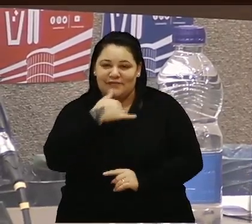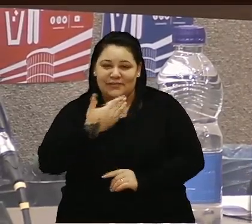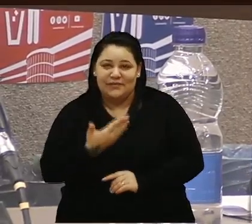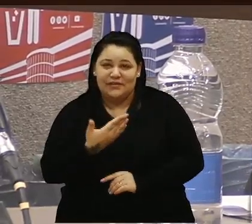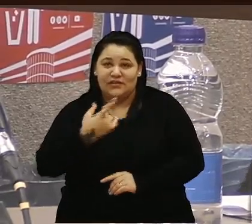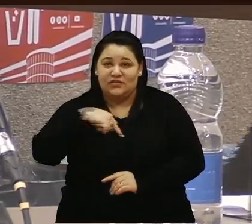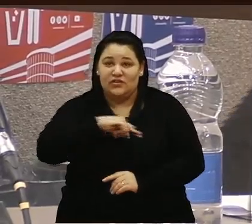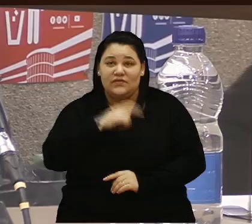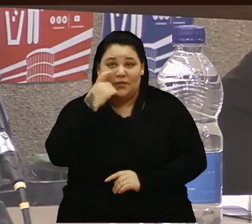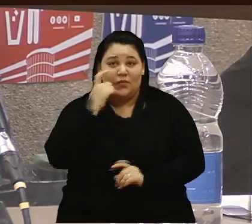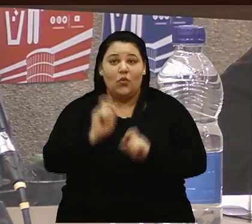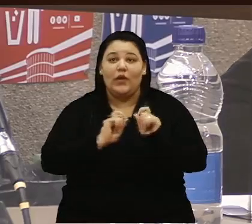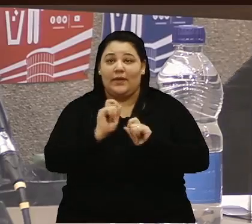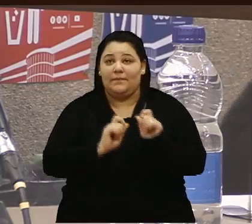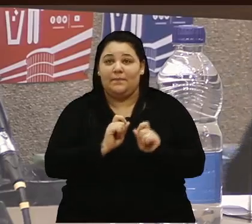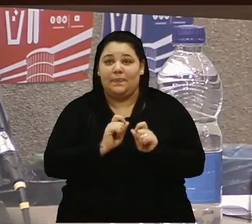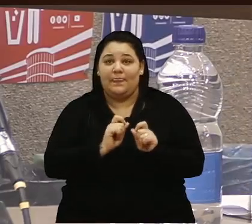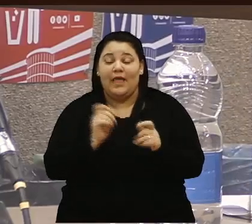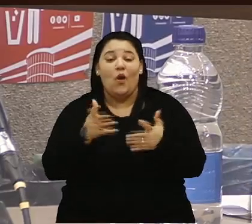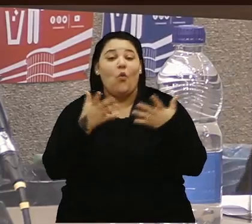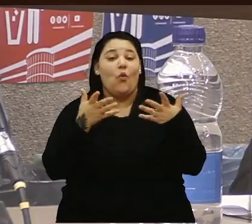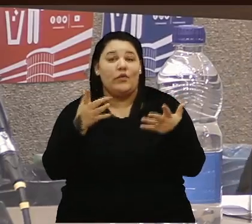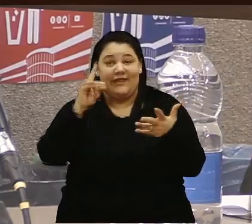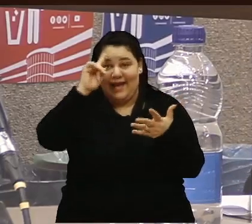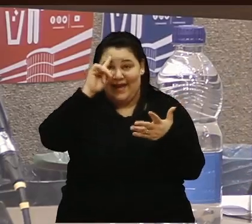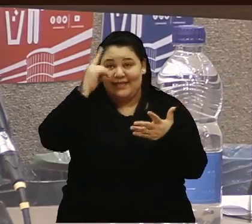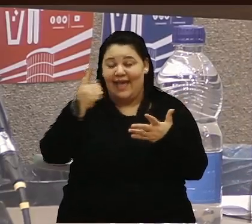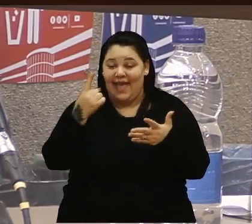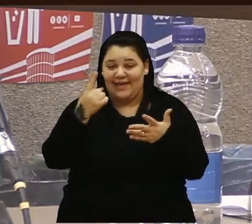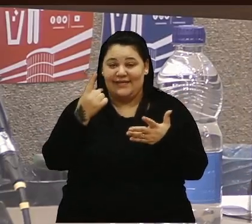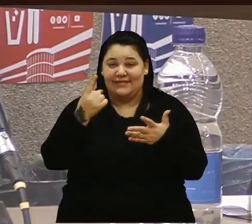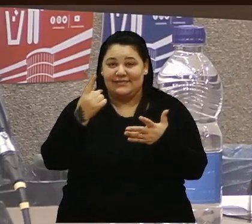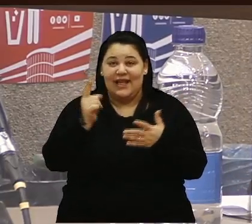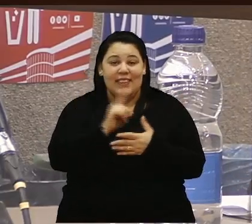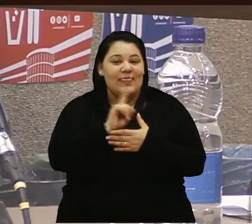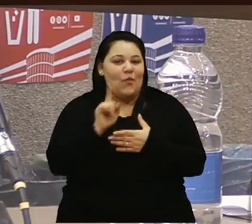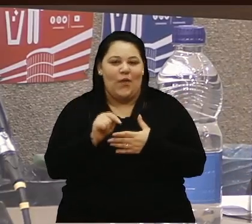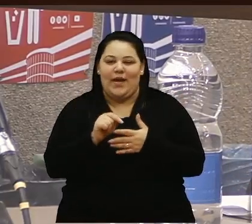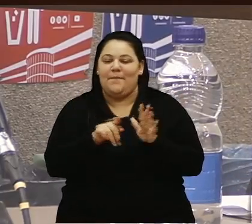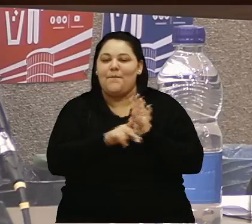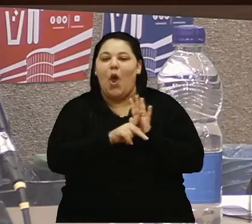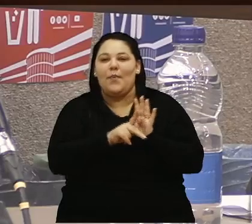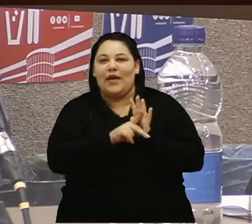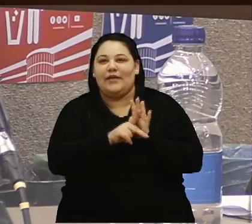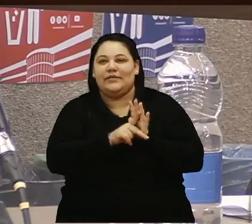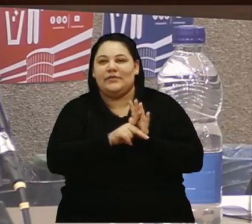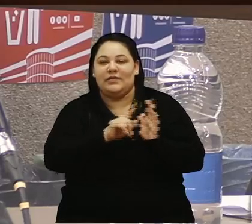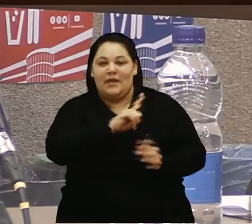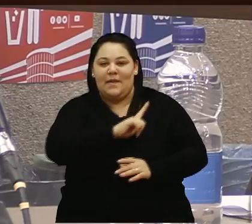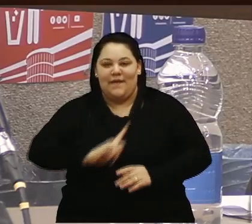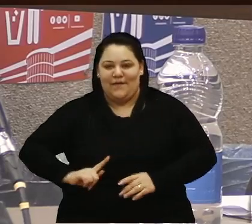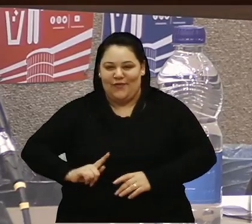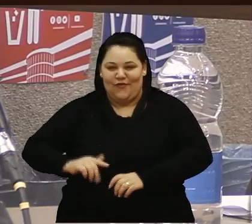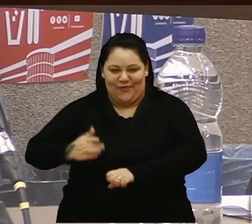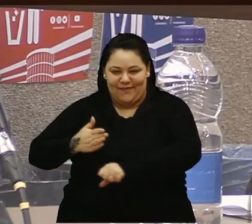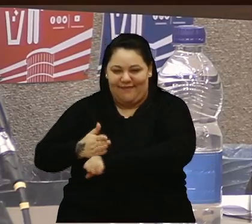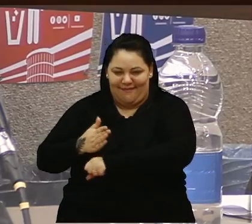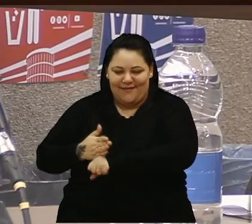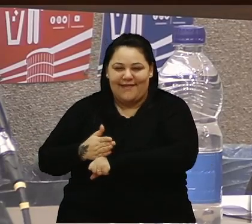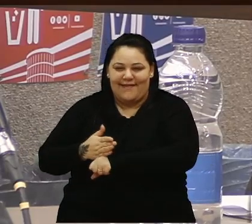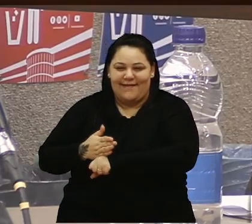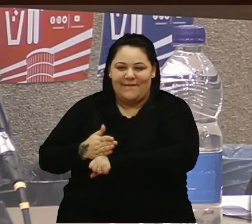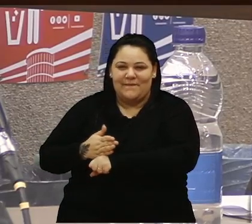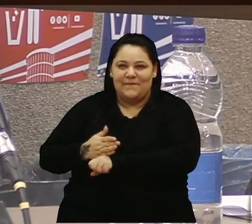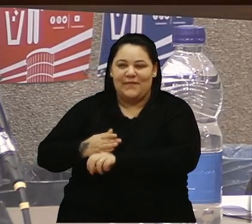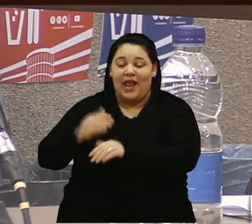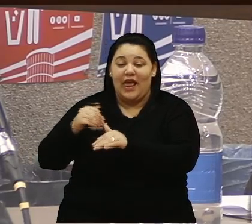gente vê o seguinte: quando a ideia não parte da pessoa do governo, elas são